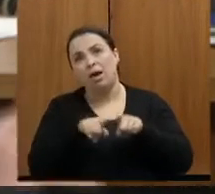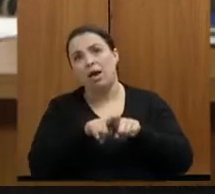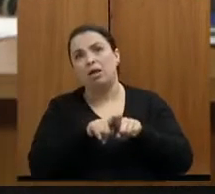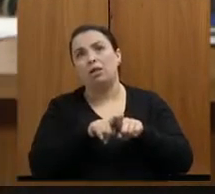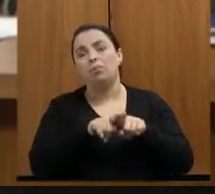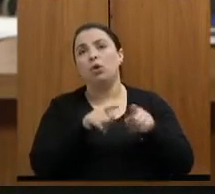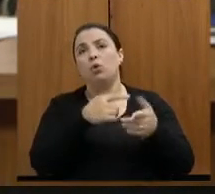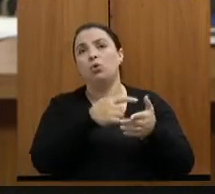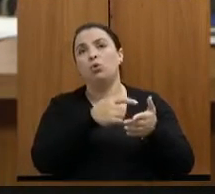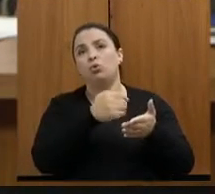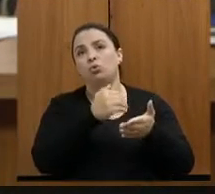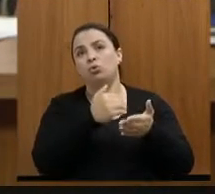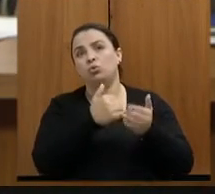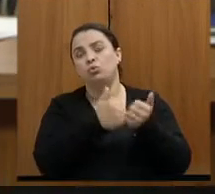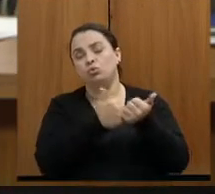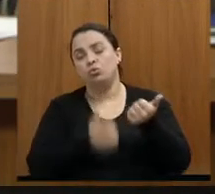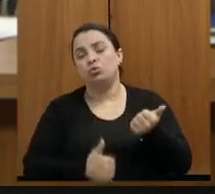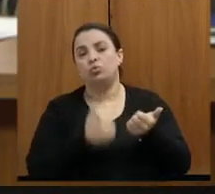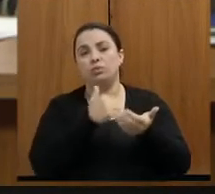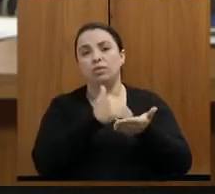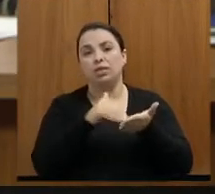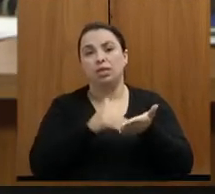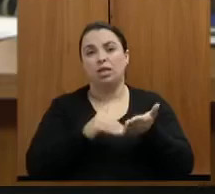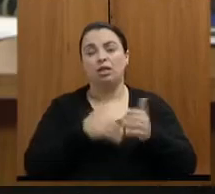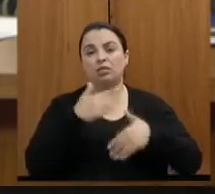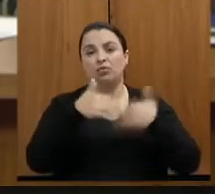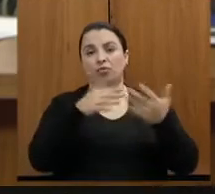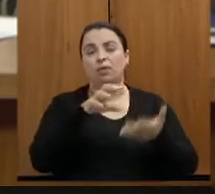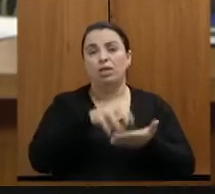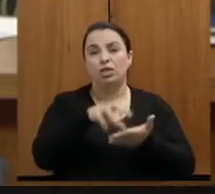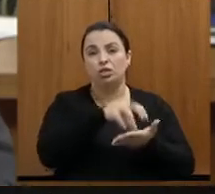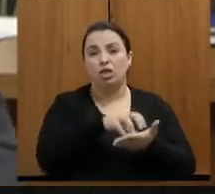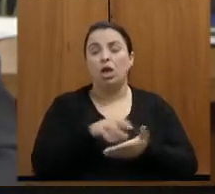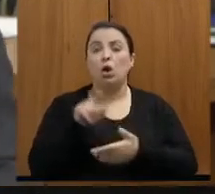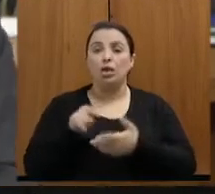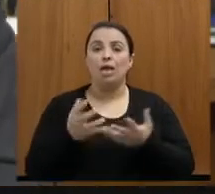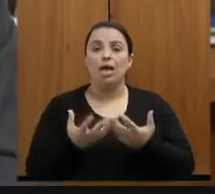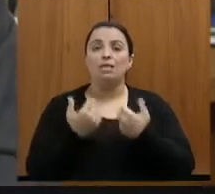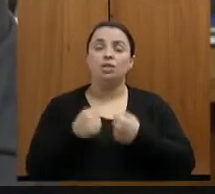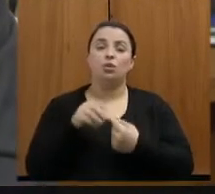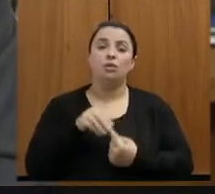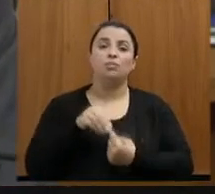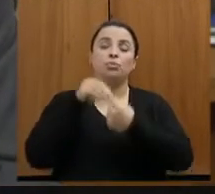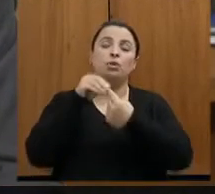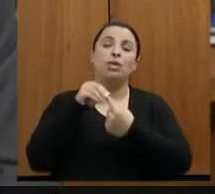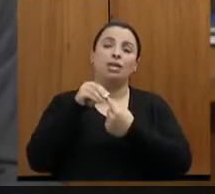levou essa pauta realmente adiante como uma prioridade do governo Romeu Zema aqui no Estado de Minas.